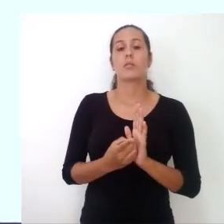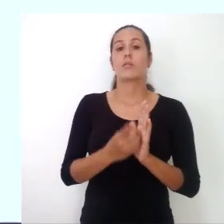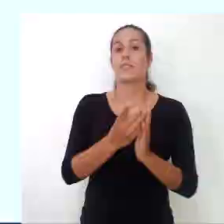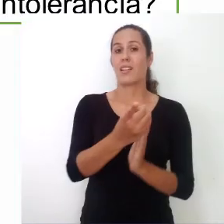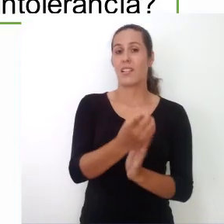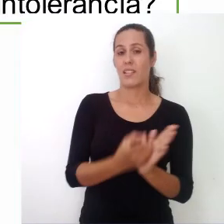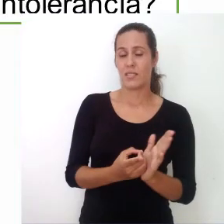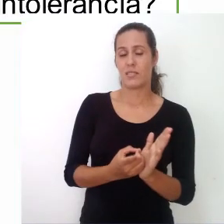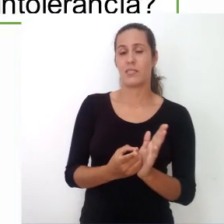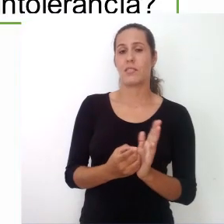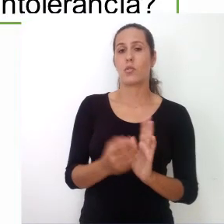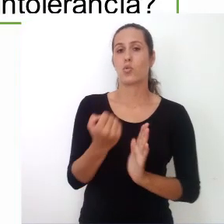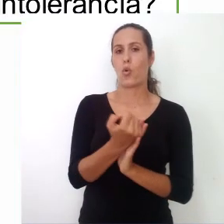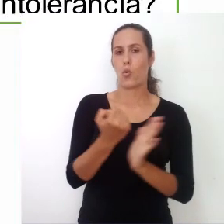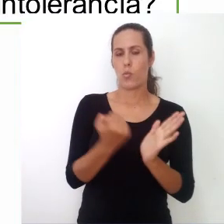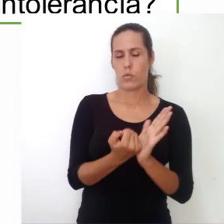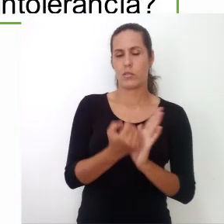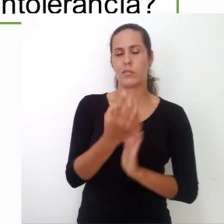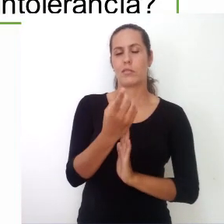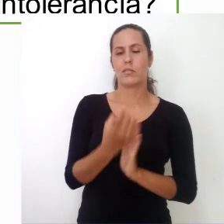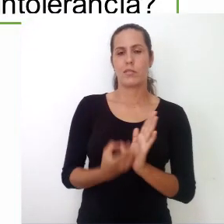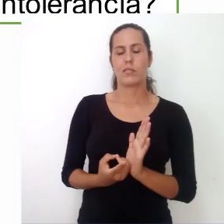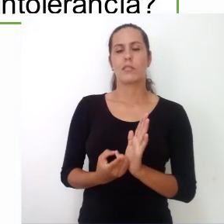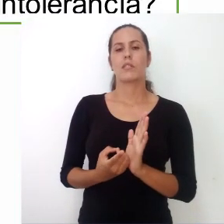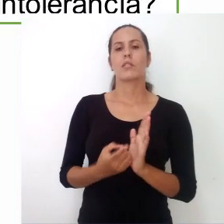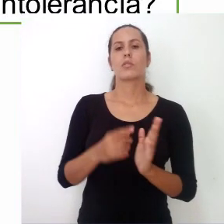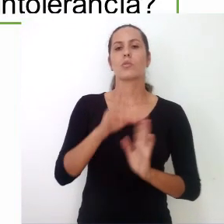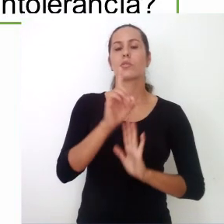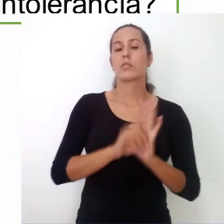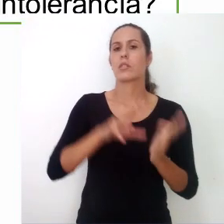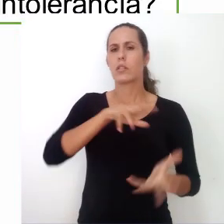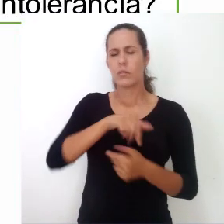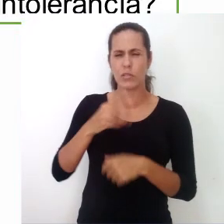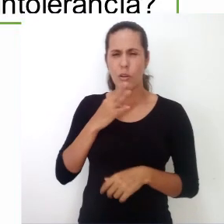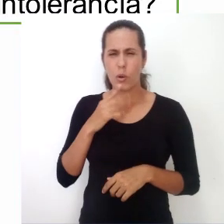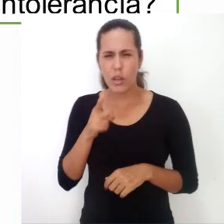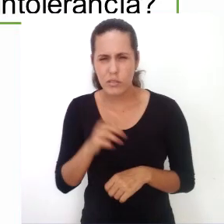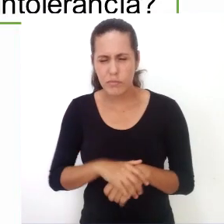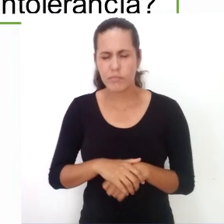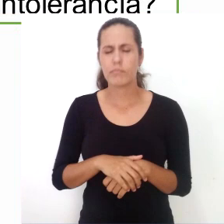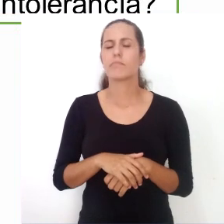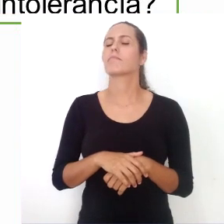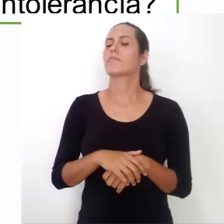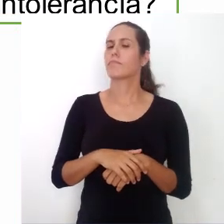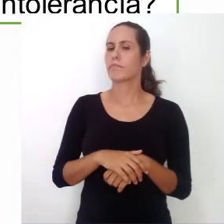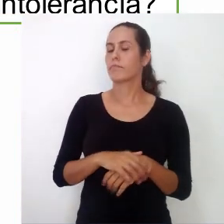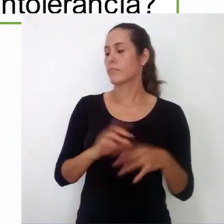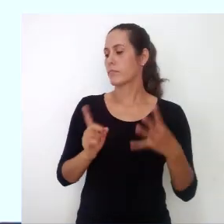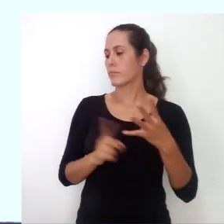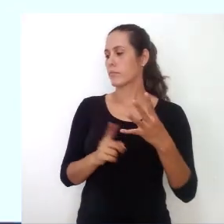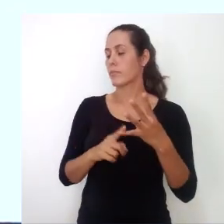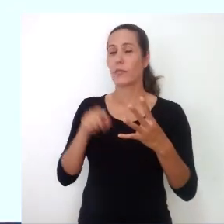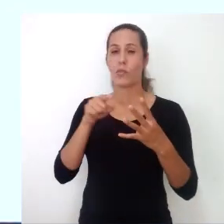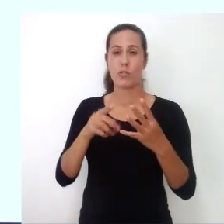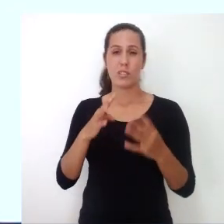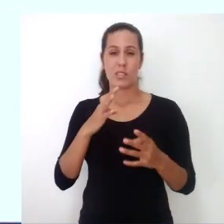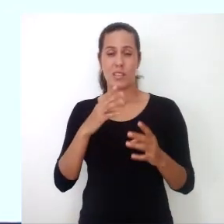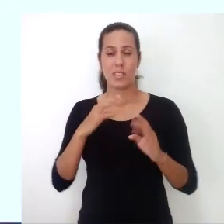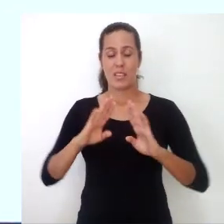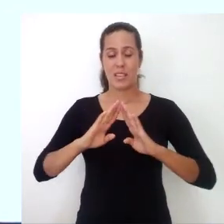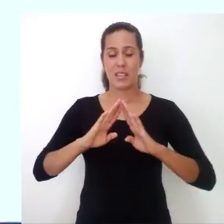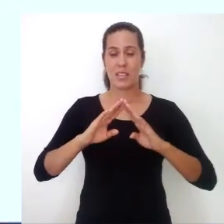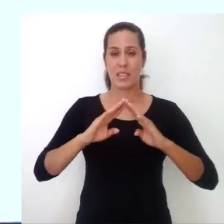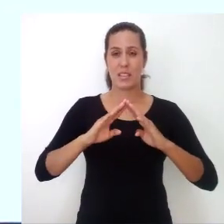na internet. Outro ponto aqui. Em sua comunidade você encontra cenas de intolerância? Em sua escola você encontra cenas